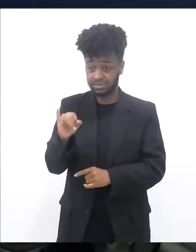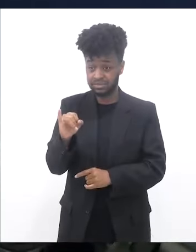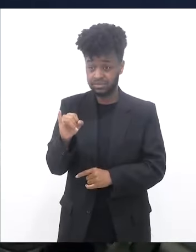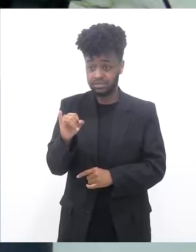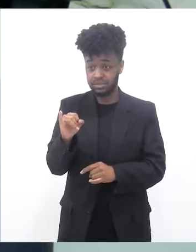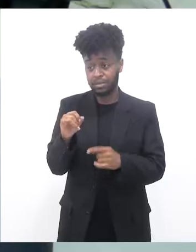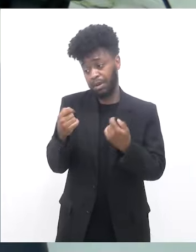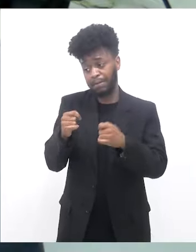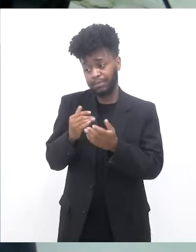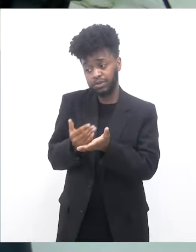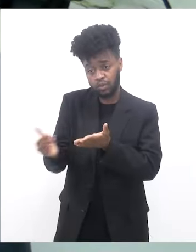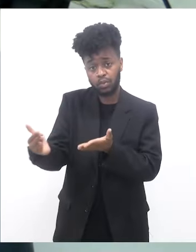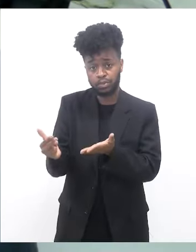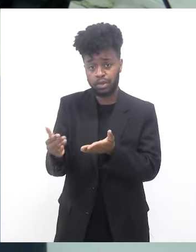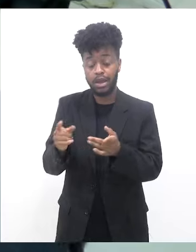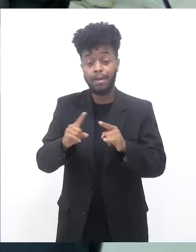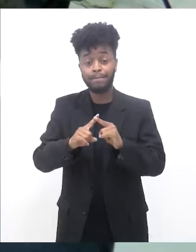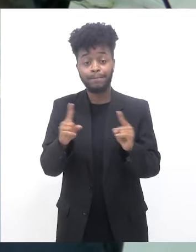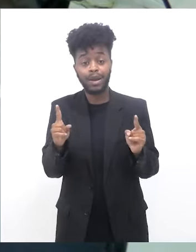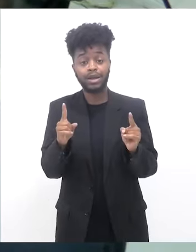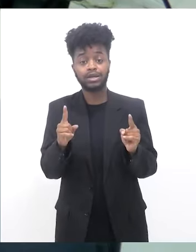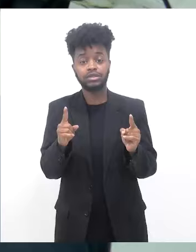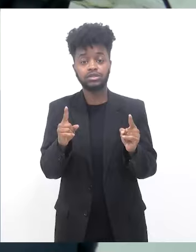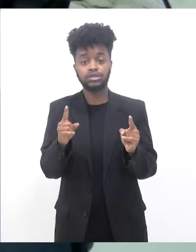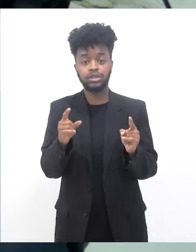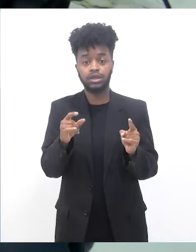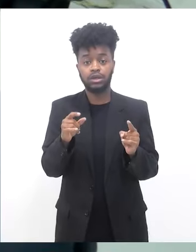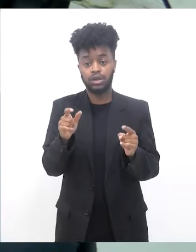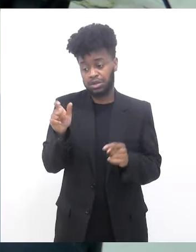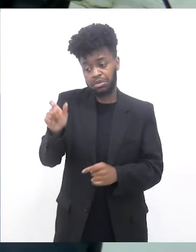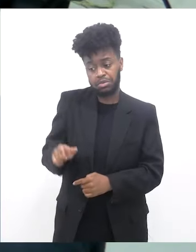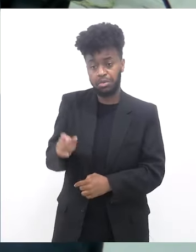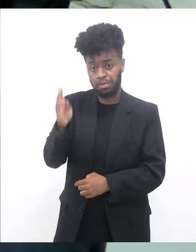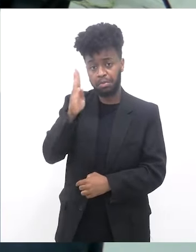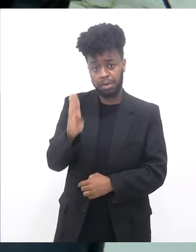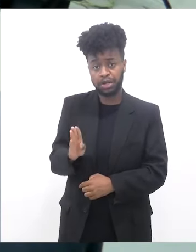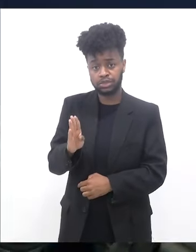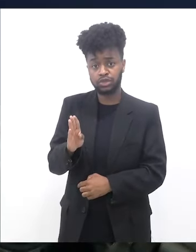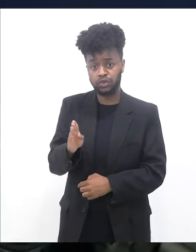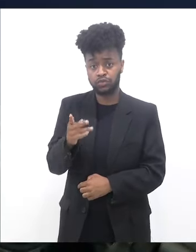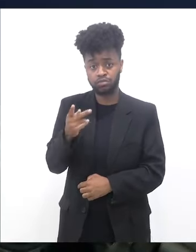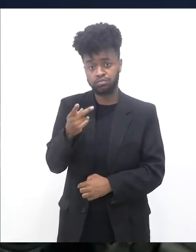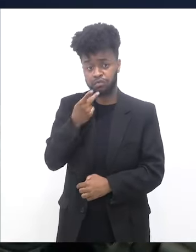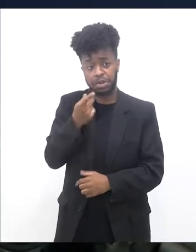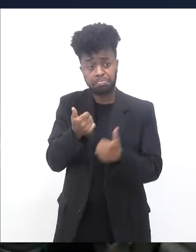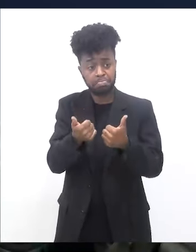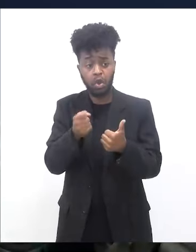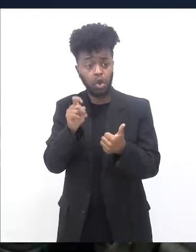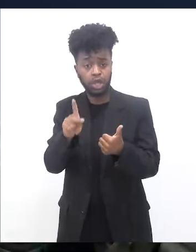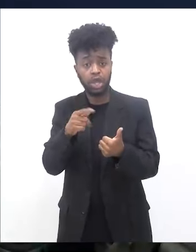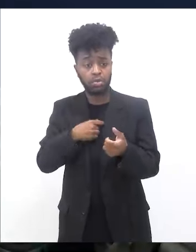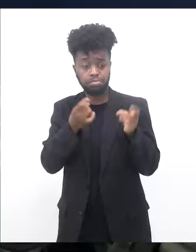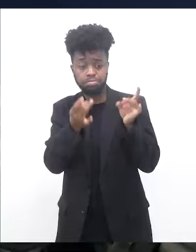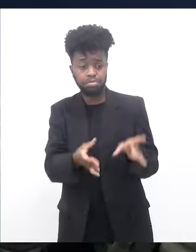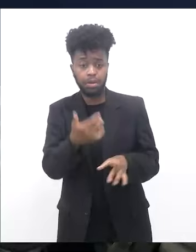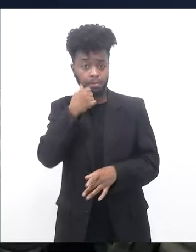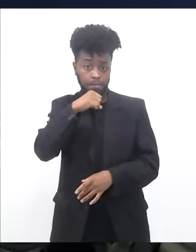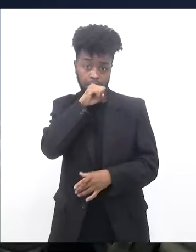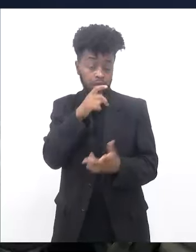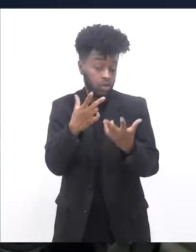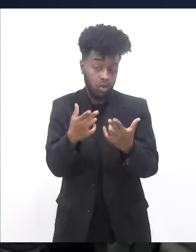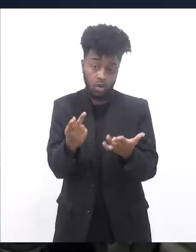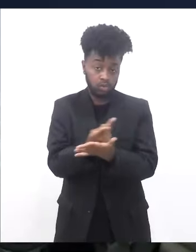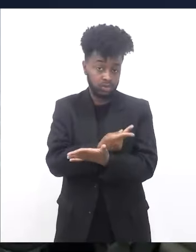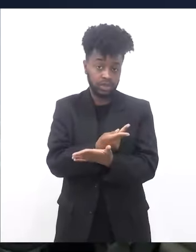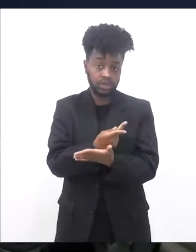gente tem que começar de algum lugar. Mas vai passar pela cabeça de um brasileiro médio deixar uma mãe solo. Como está acontecendo?